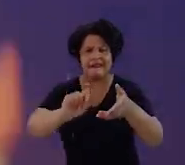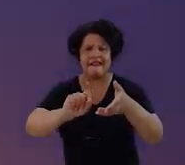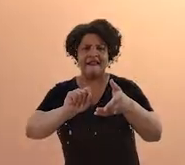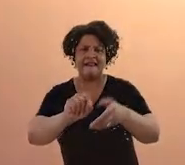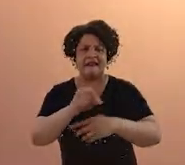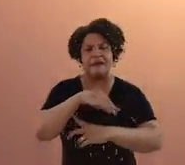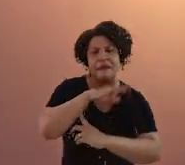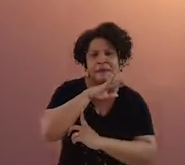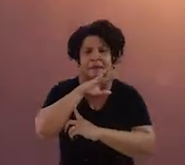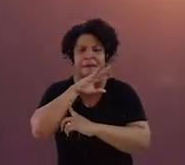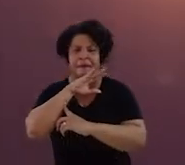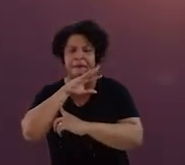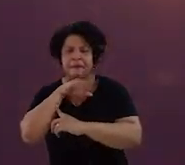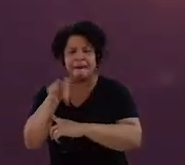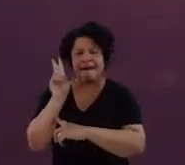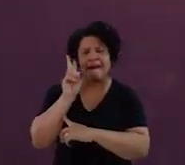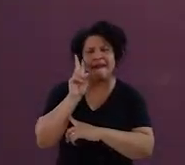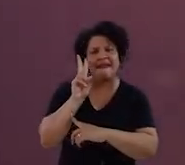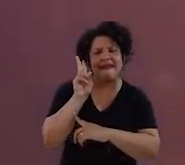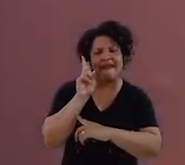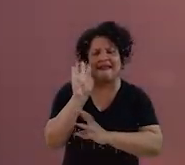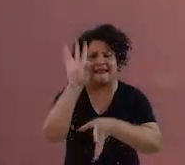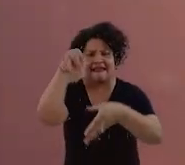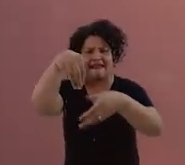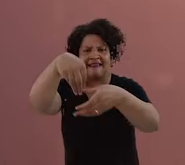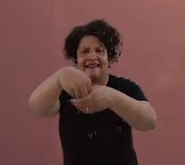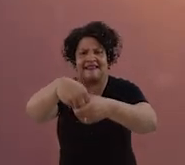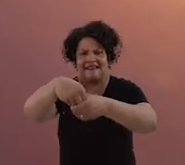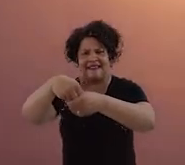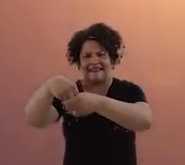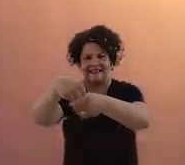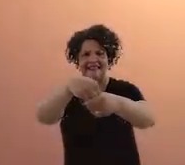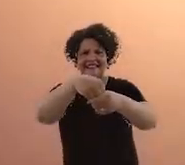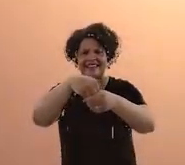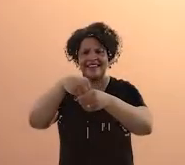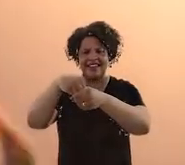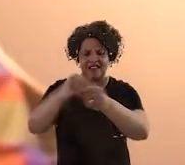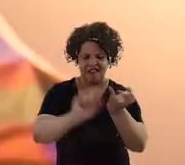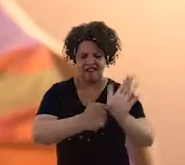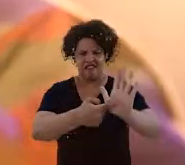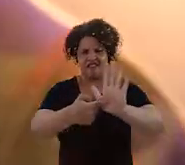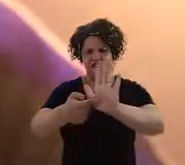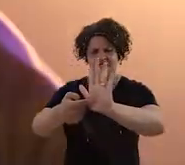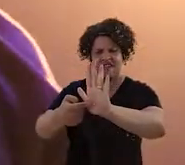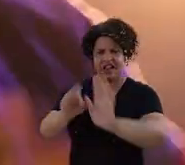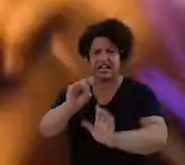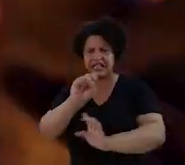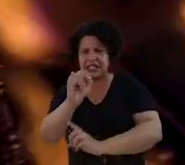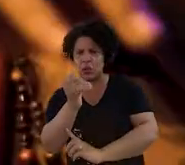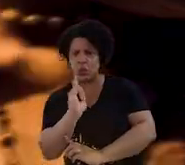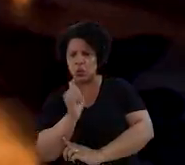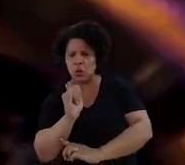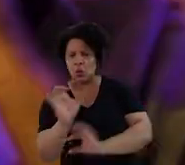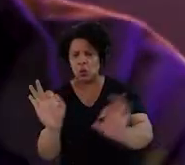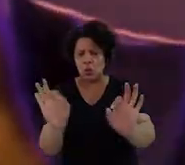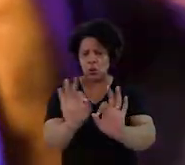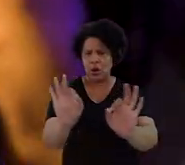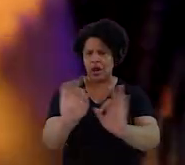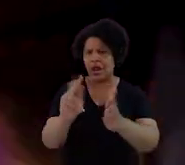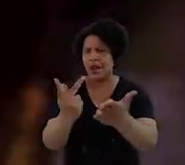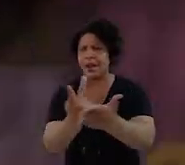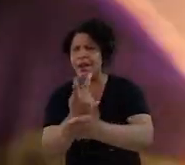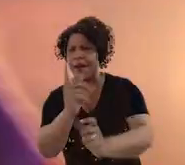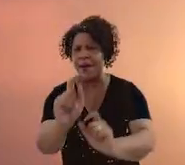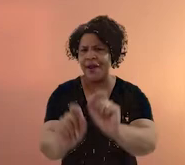nessa história. Hey, oh, ah, seja bem-vindo ao meu choré. Vou te mostrar que professor não te contou o que o estado